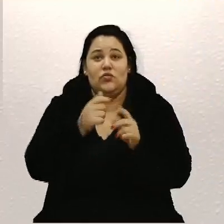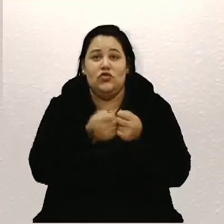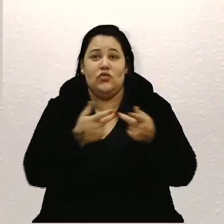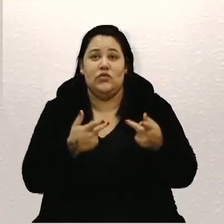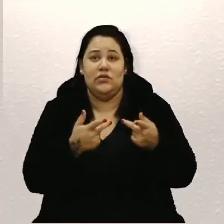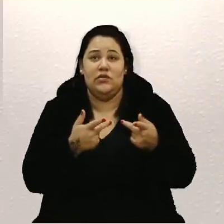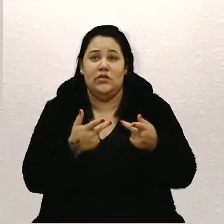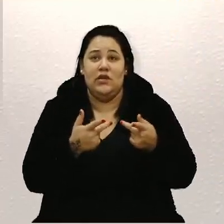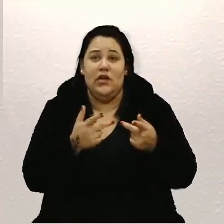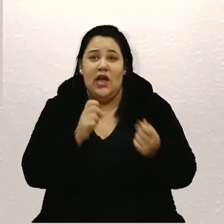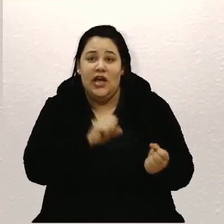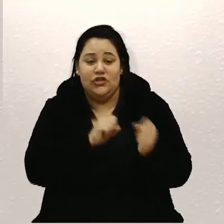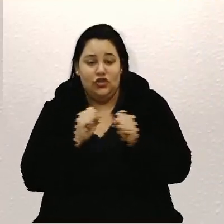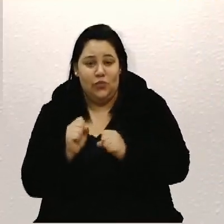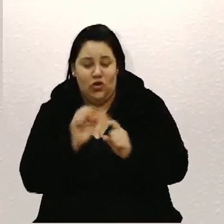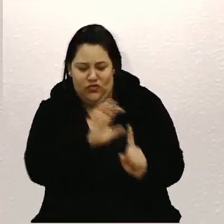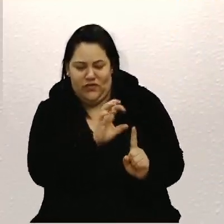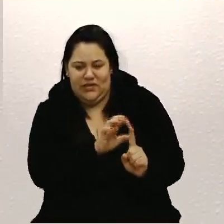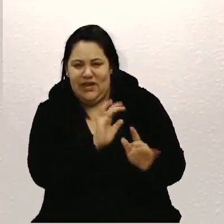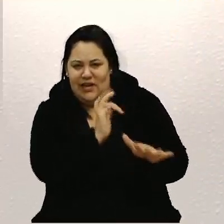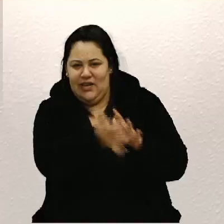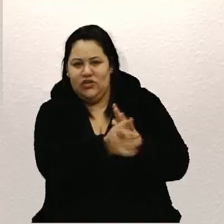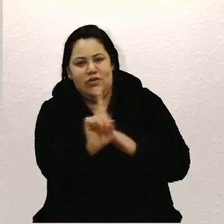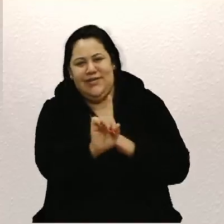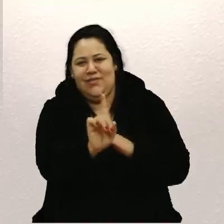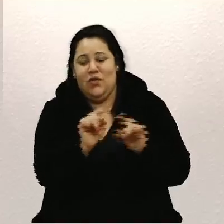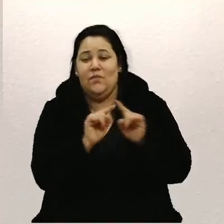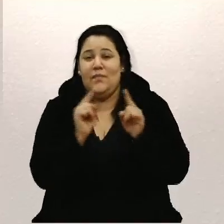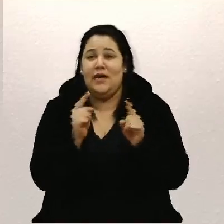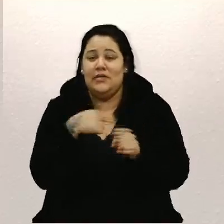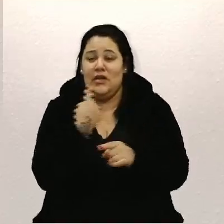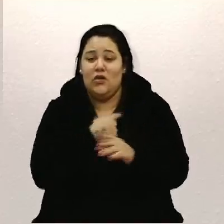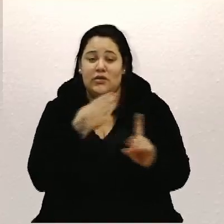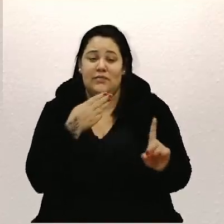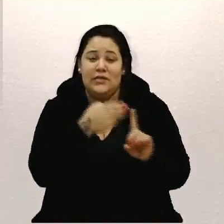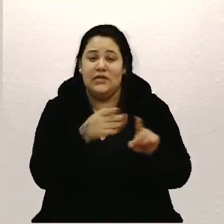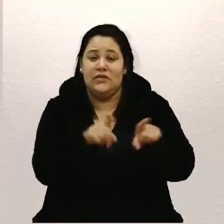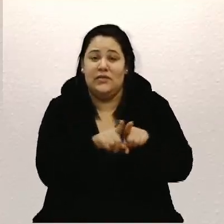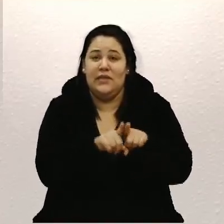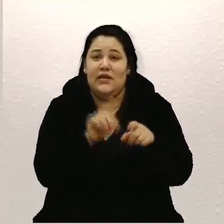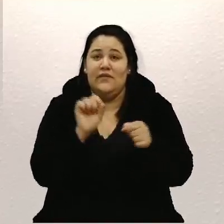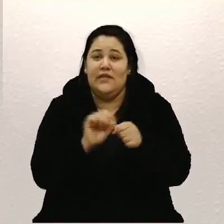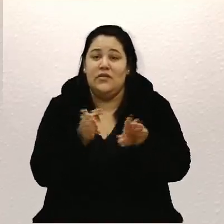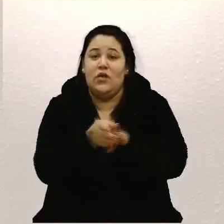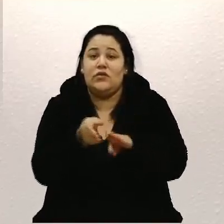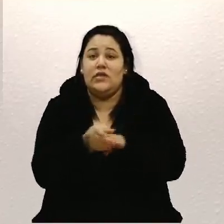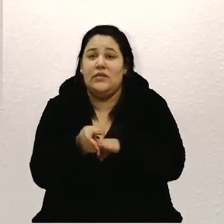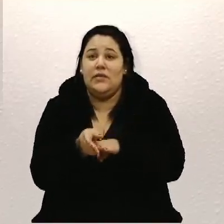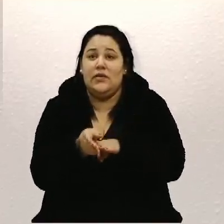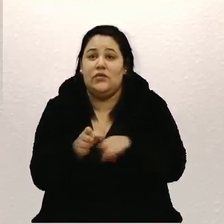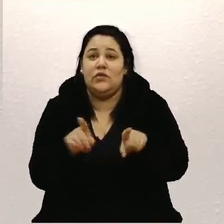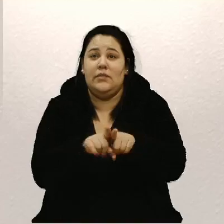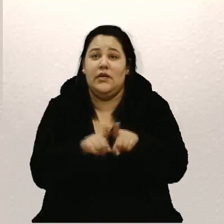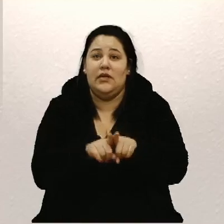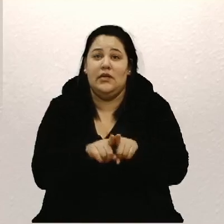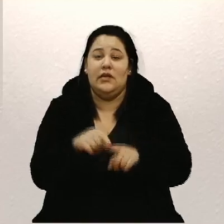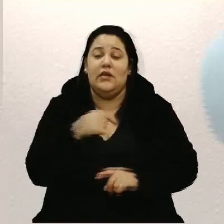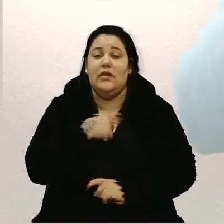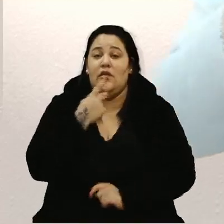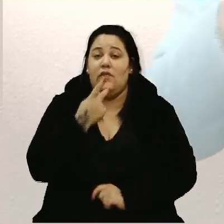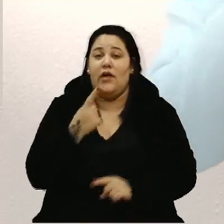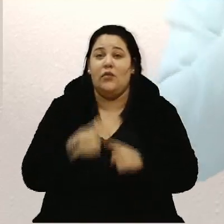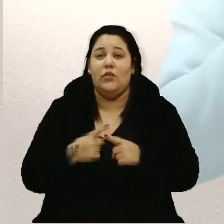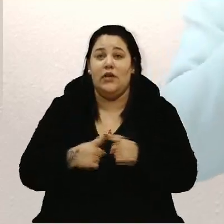interferir nas redes sociais deles? Claro que não. Mas eu acho que é nossa missão também fazer uma orientação nesse sentido. E eu falo isso porque eu me